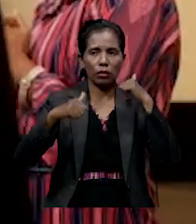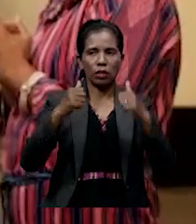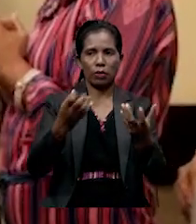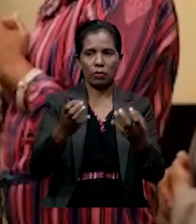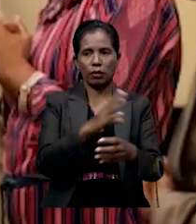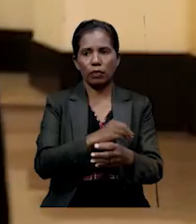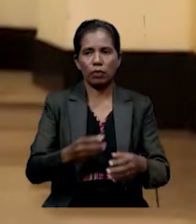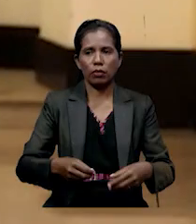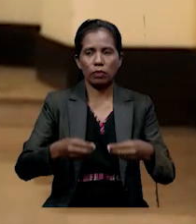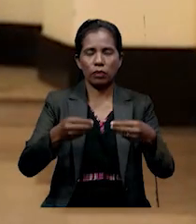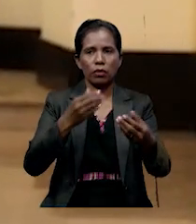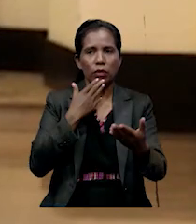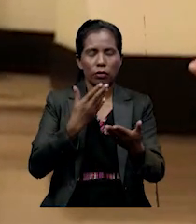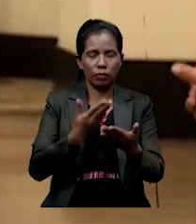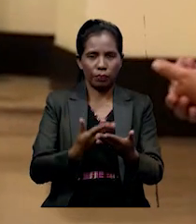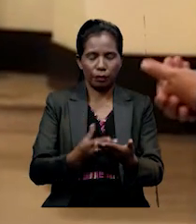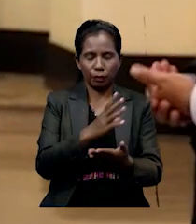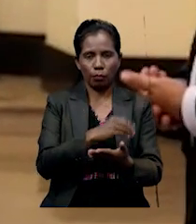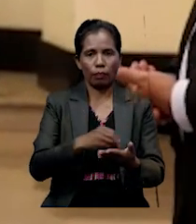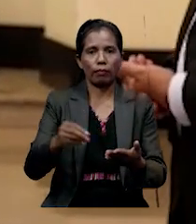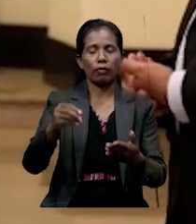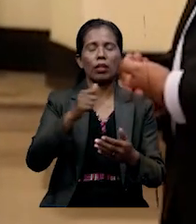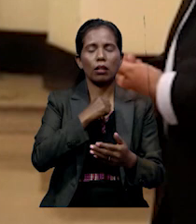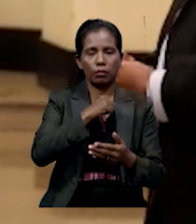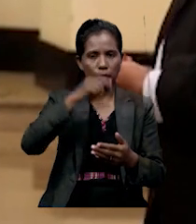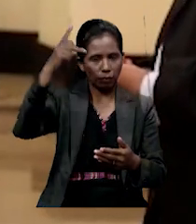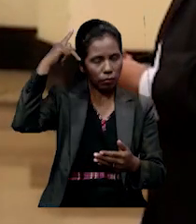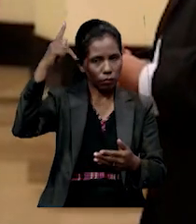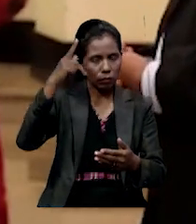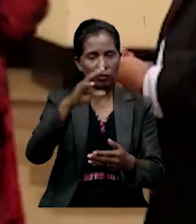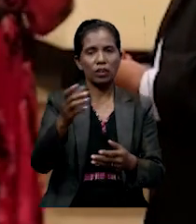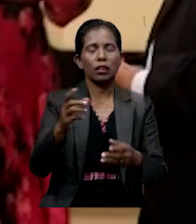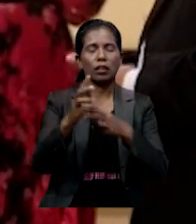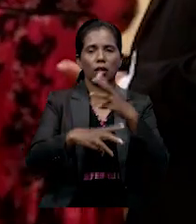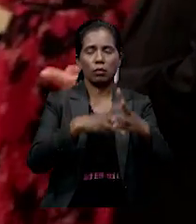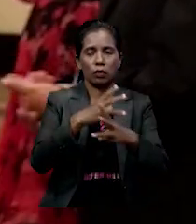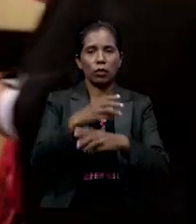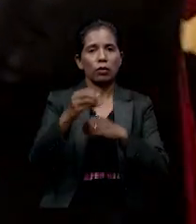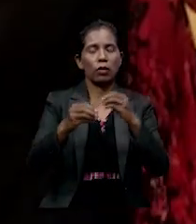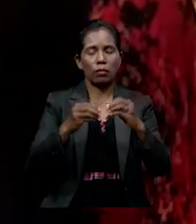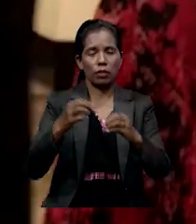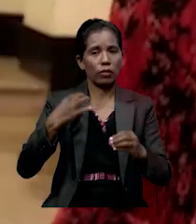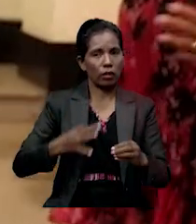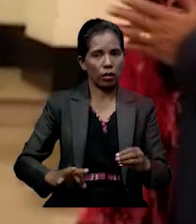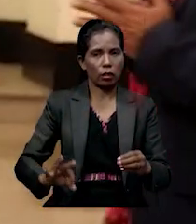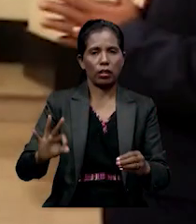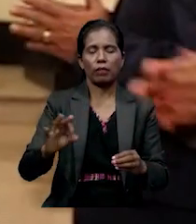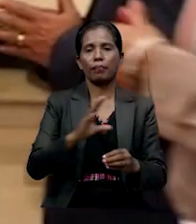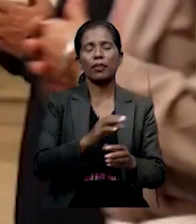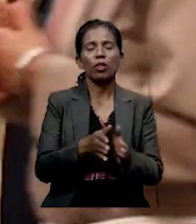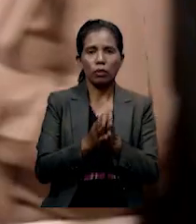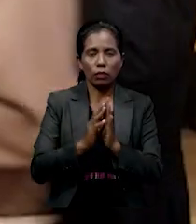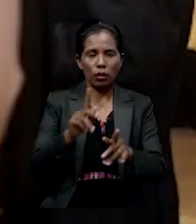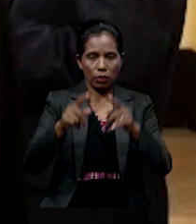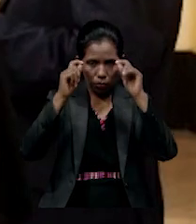para fosu seisu ba misão Papa Francisco Nian, iha mundu toma kona ba Fraternidade Humana. Sanana mos husu ba Timor Ong hotu atu